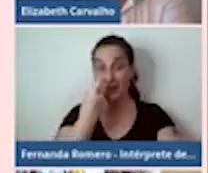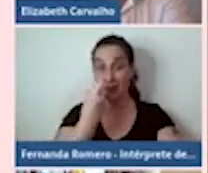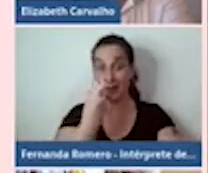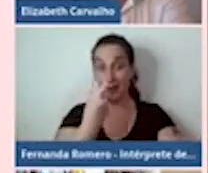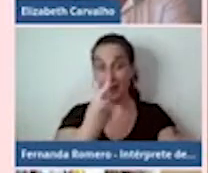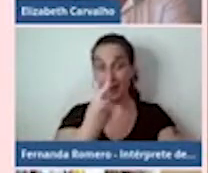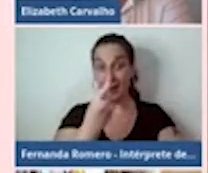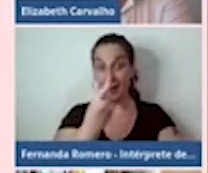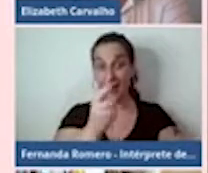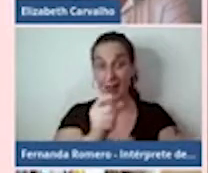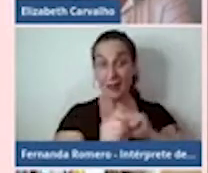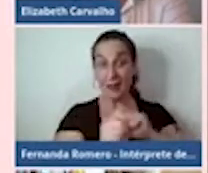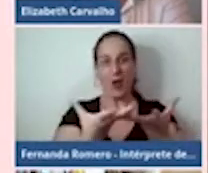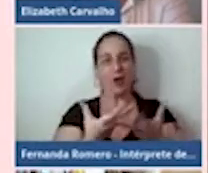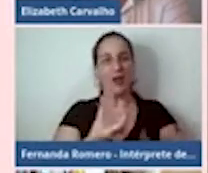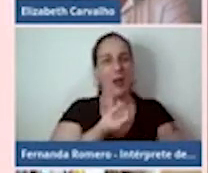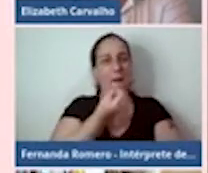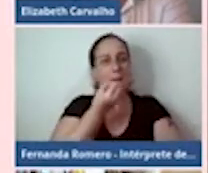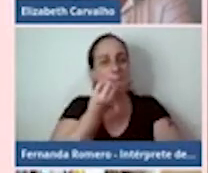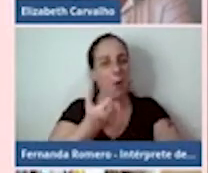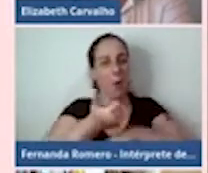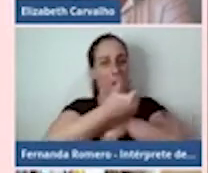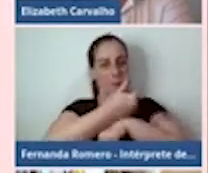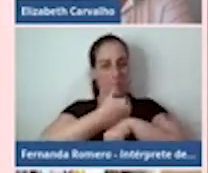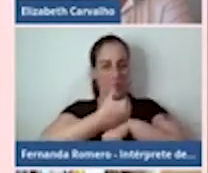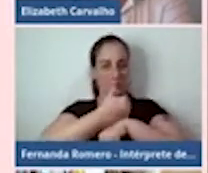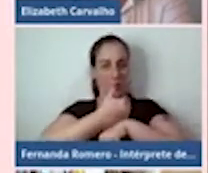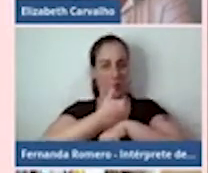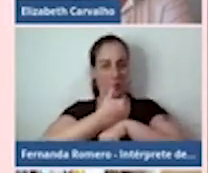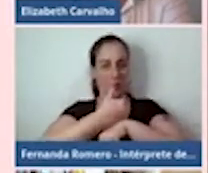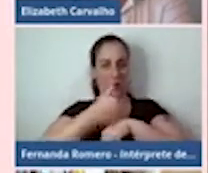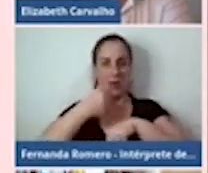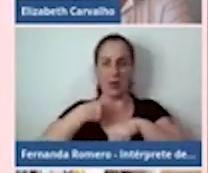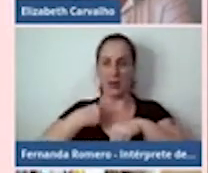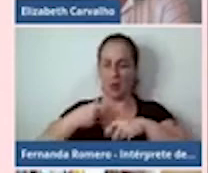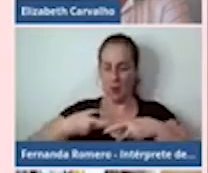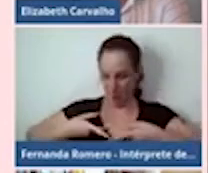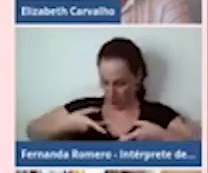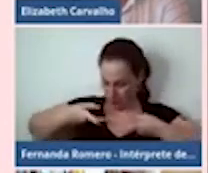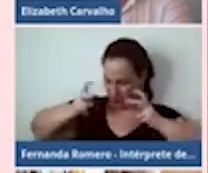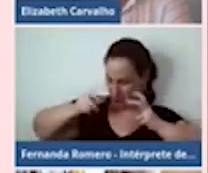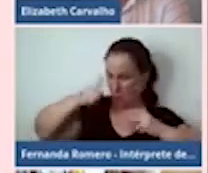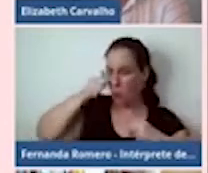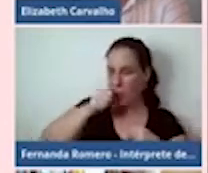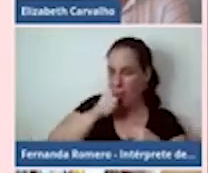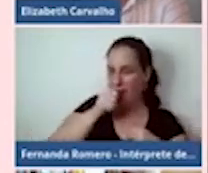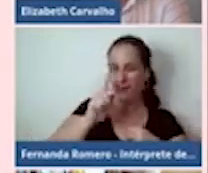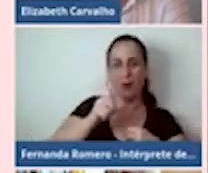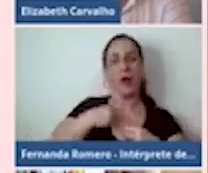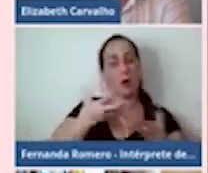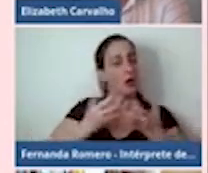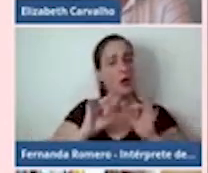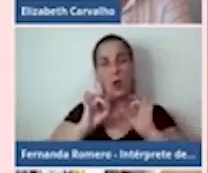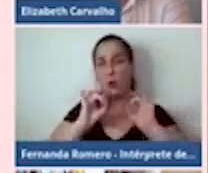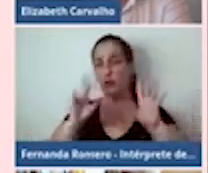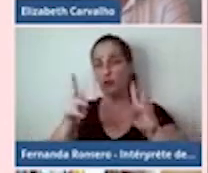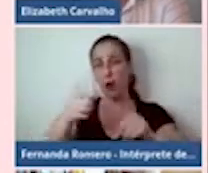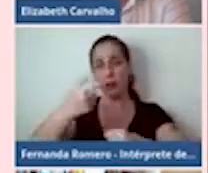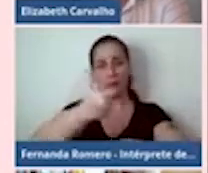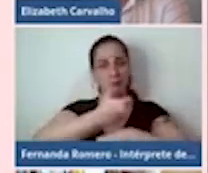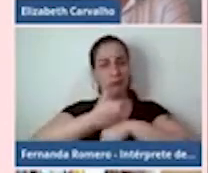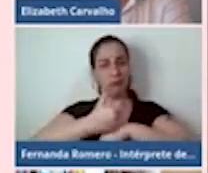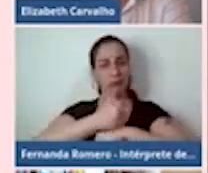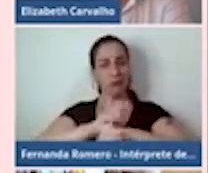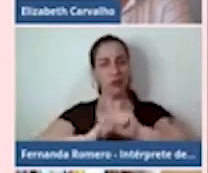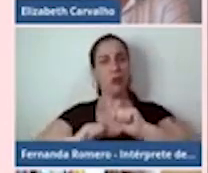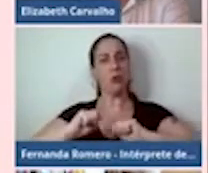boa economista, né? Então eu não me olhava e me enxergava como uma mulher, eu queria ser simplesmente uma economista, né? O que isso